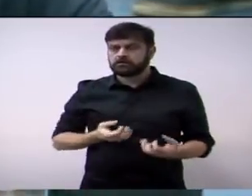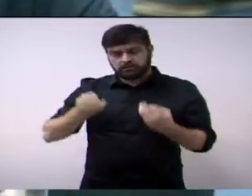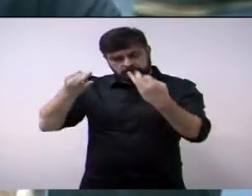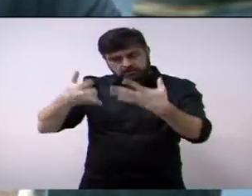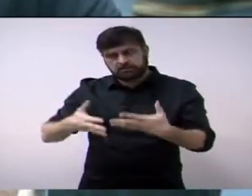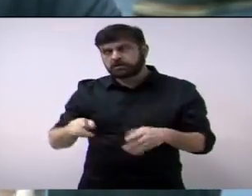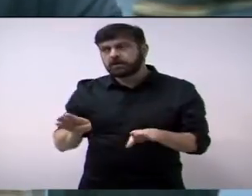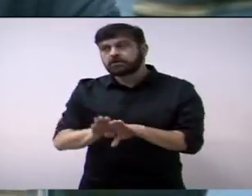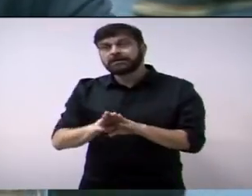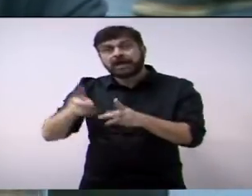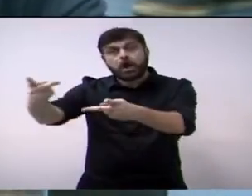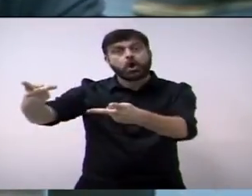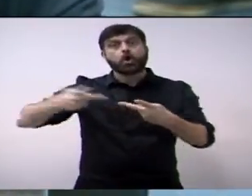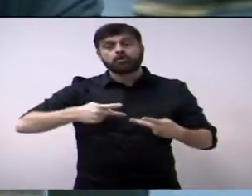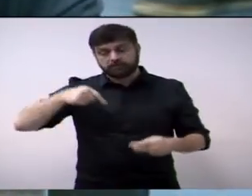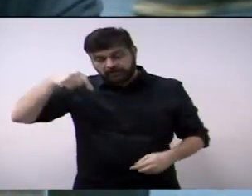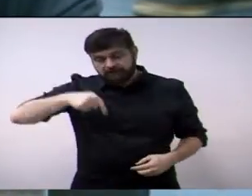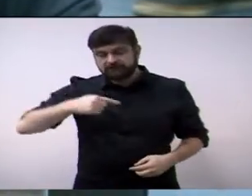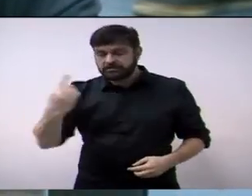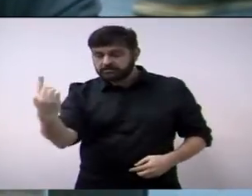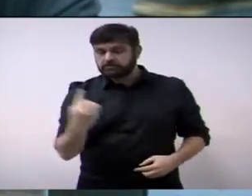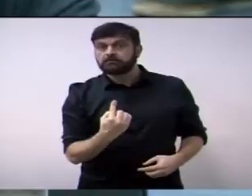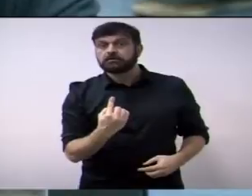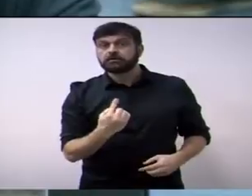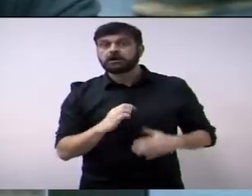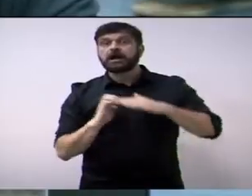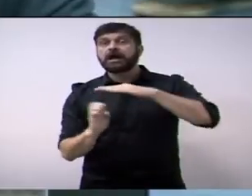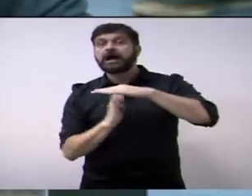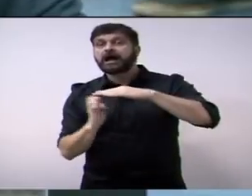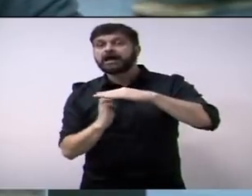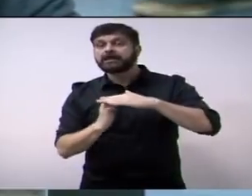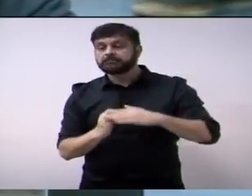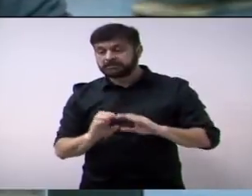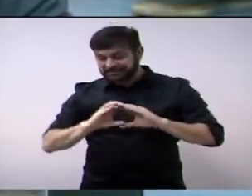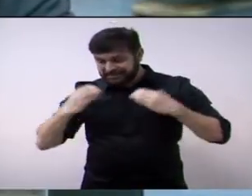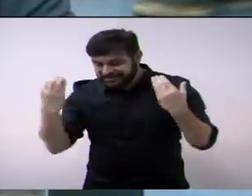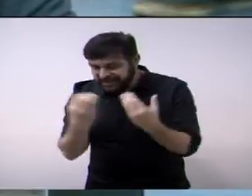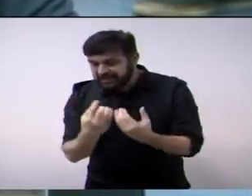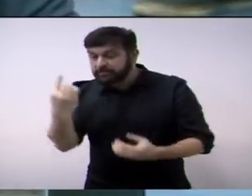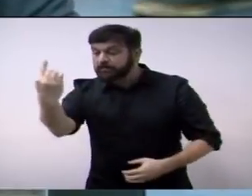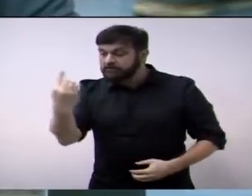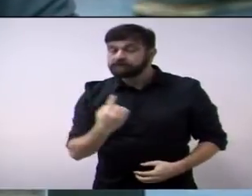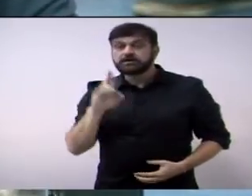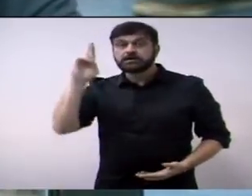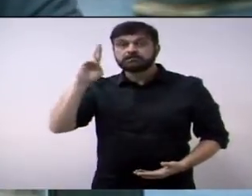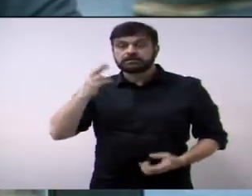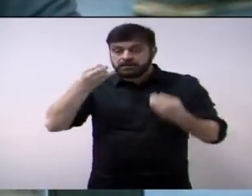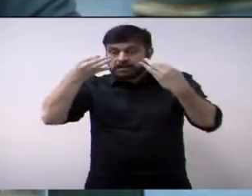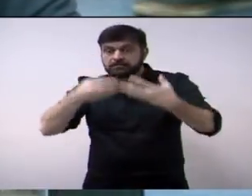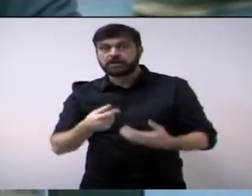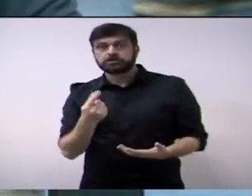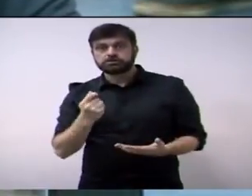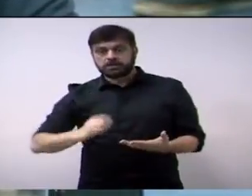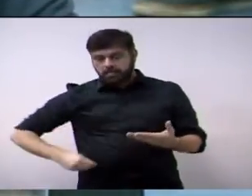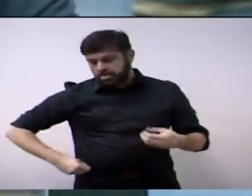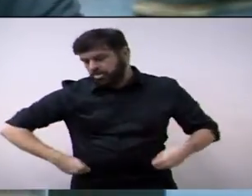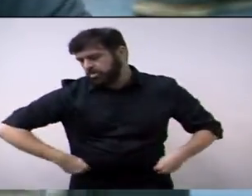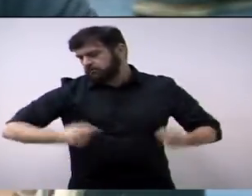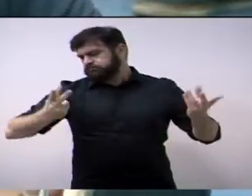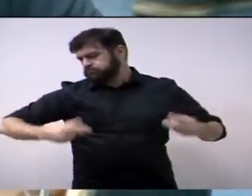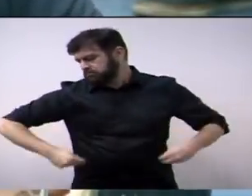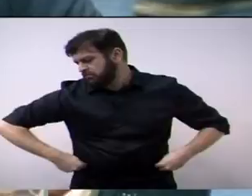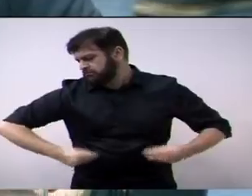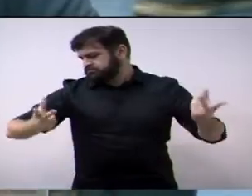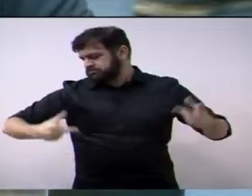um convite aí, né, à empresa, para ela poder dar explicações aqui sobre a quantidade de dinheiro já gasto ali e por que